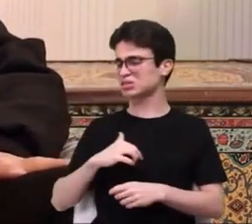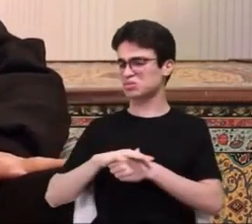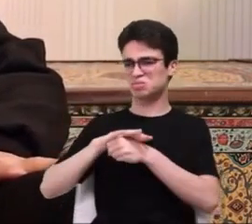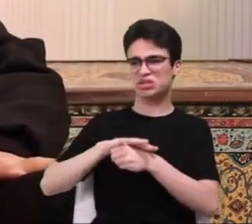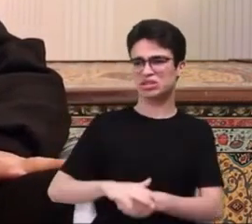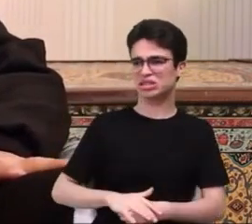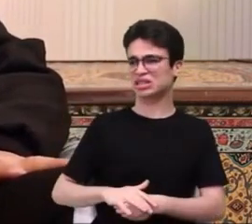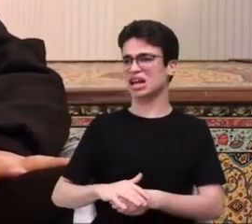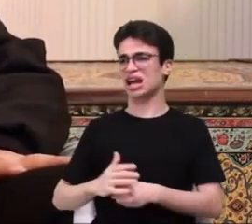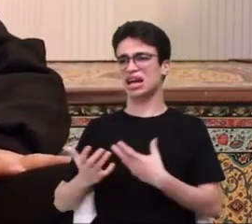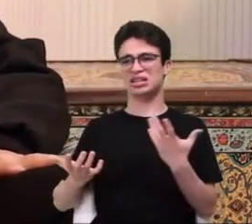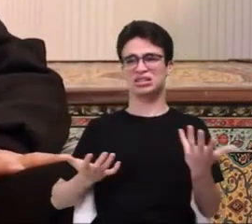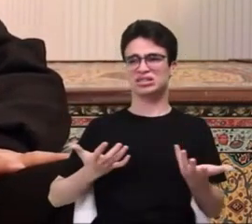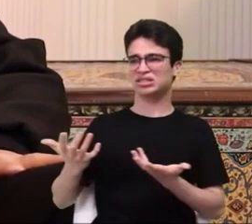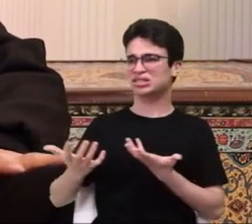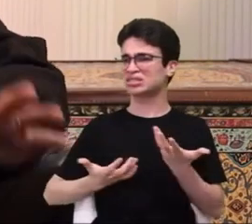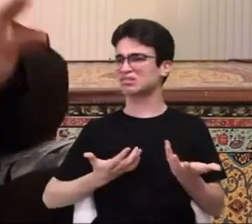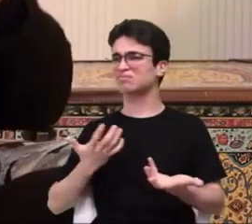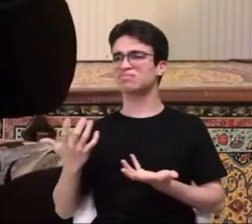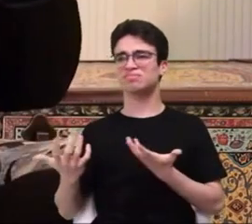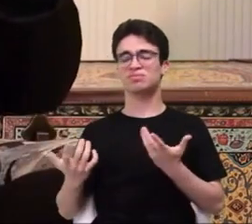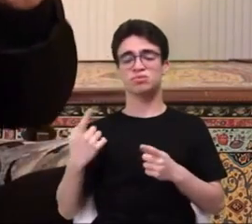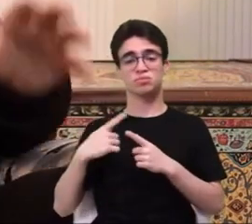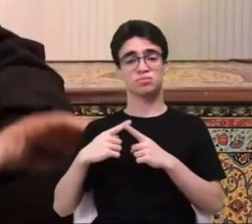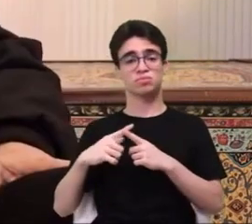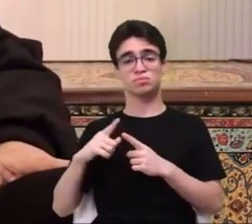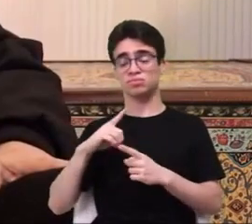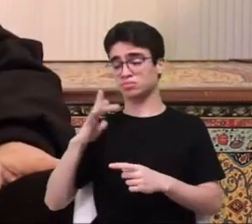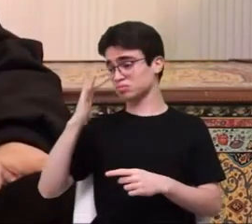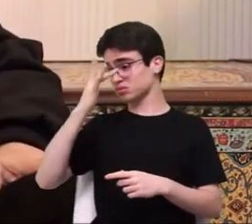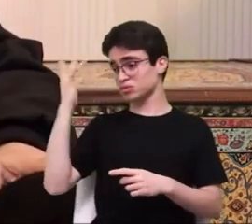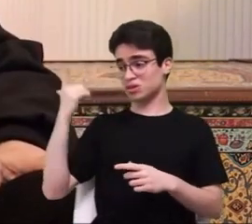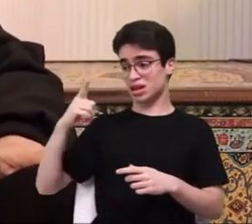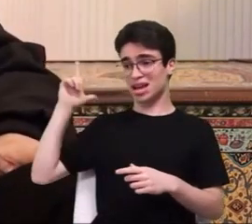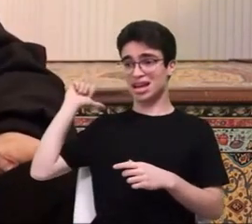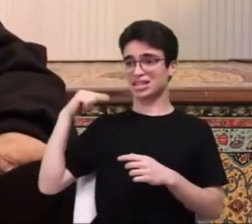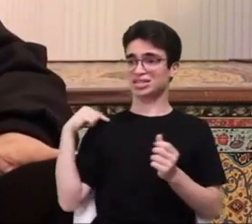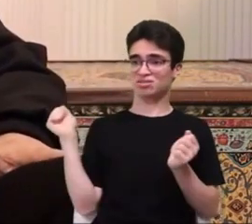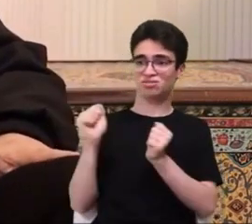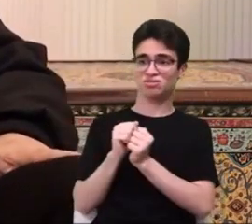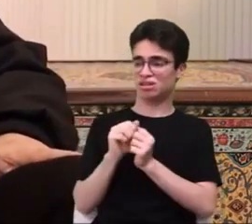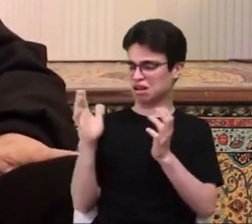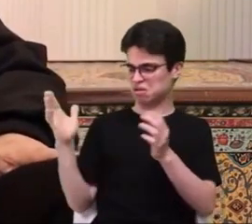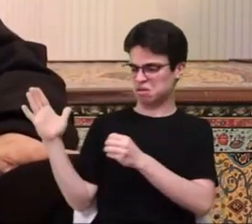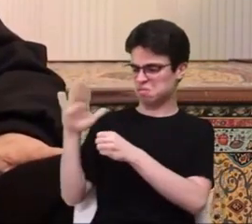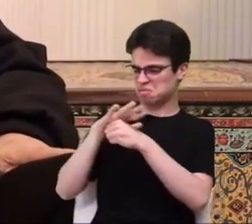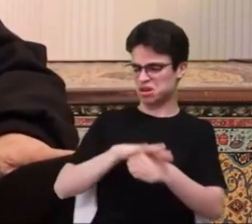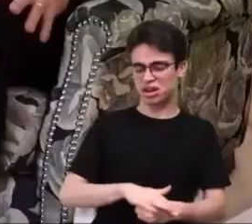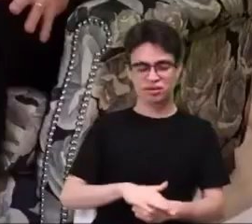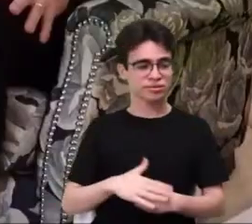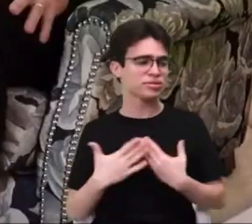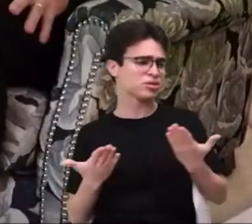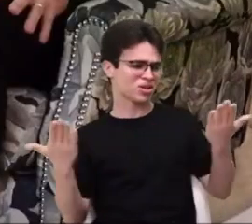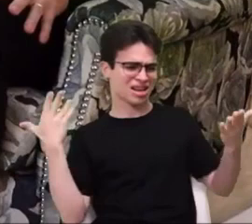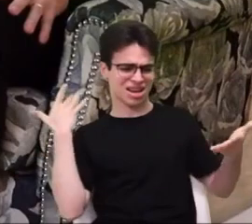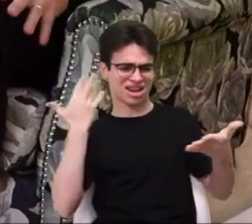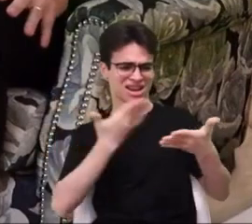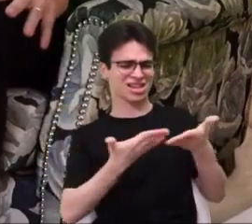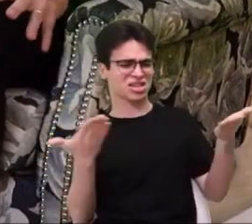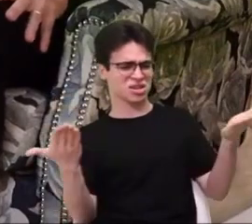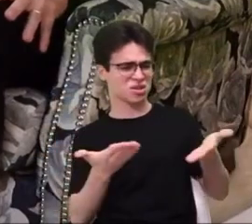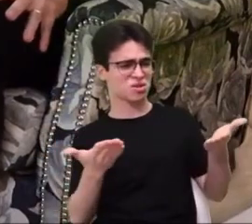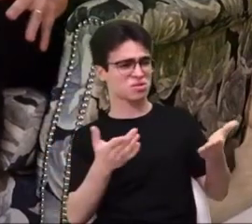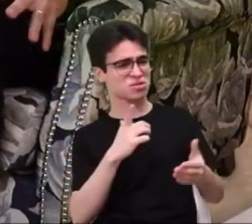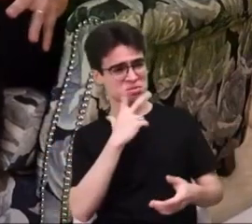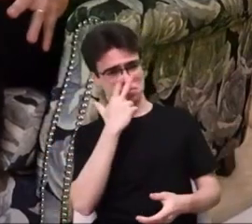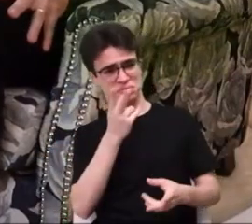em certos momentos por aquele movimento ao qual eu antes fazia parte. Né? Eu vejo até hoje, né, que você